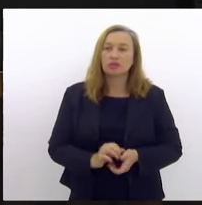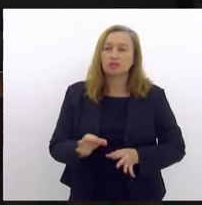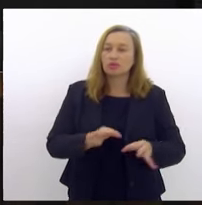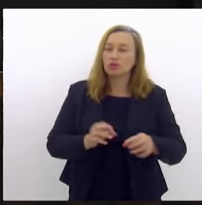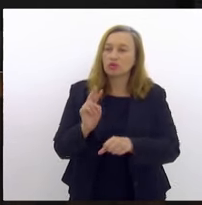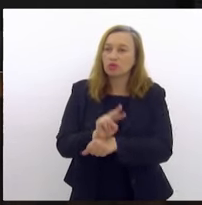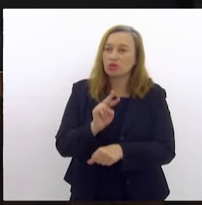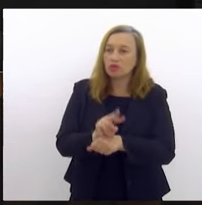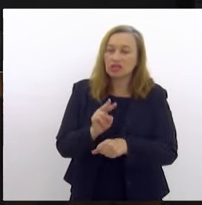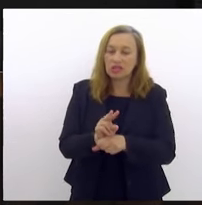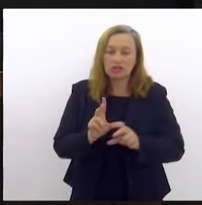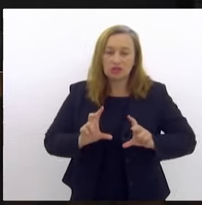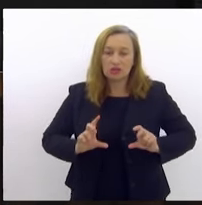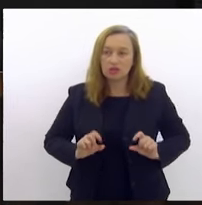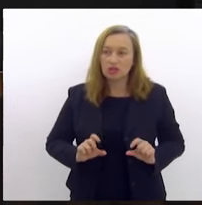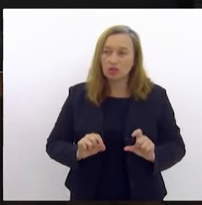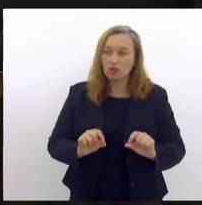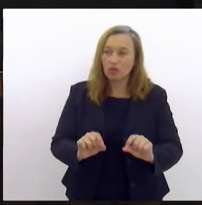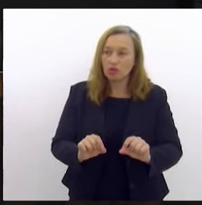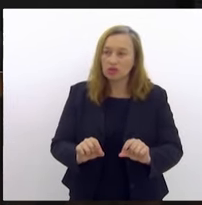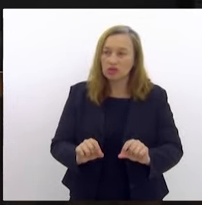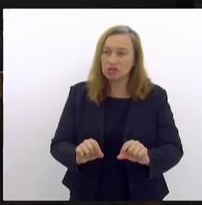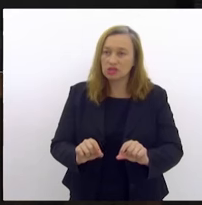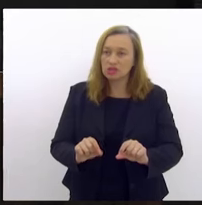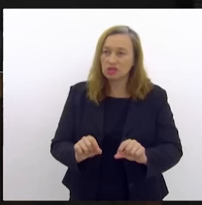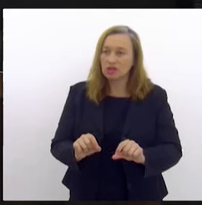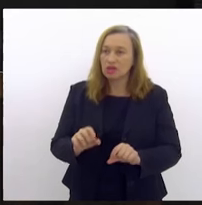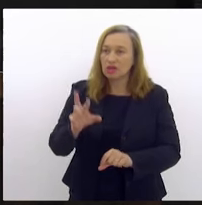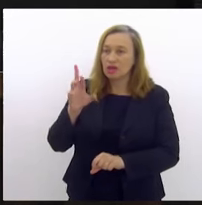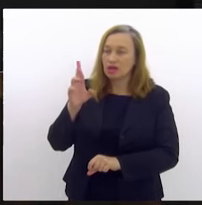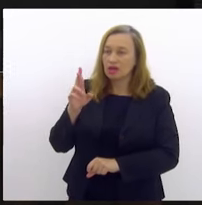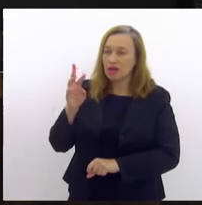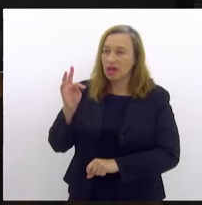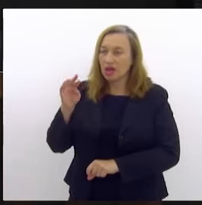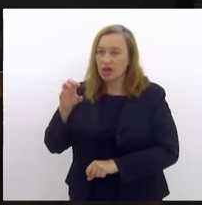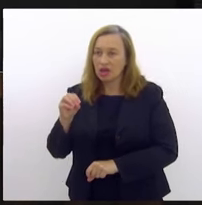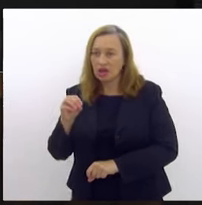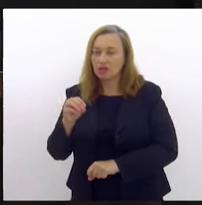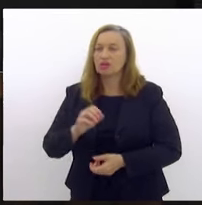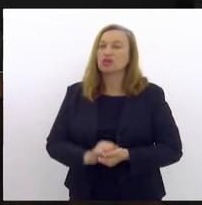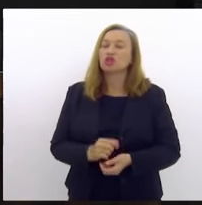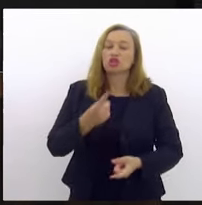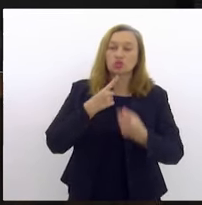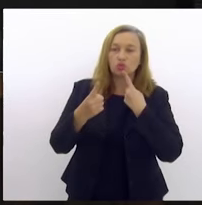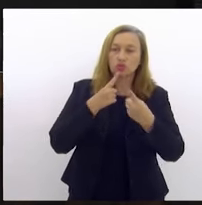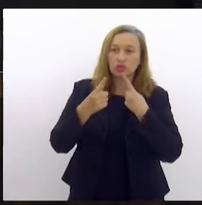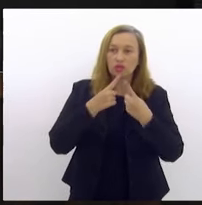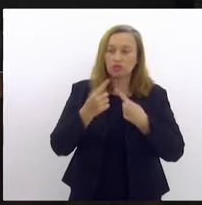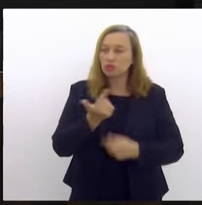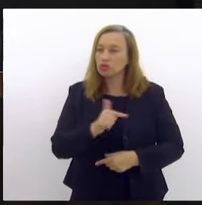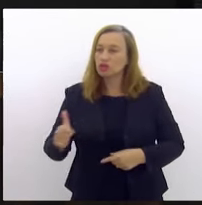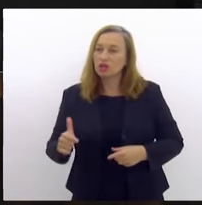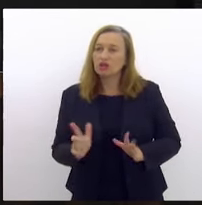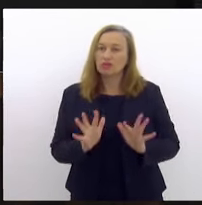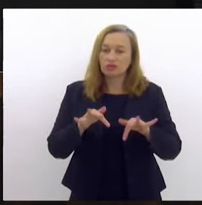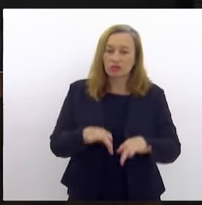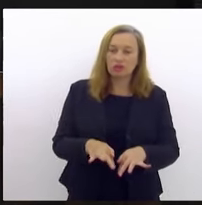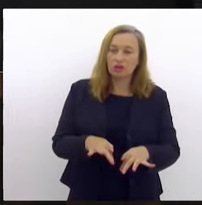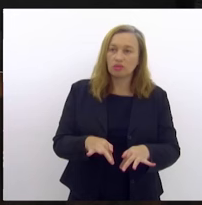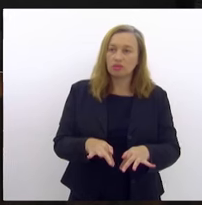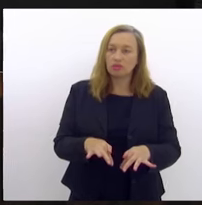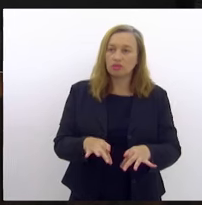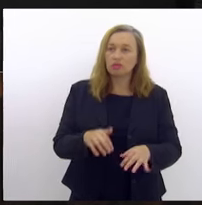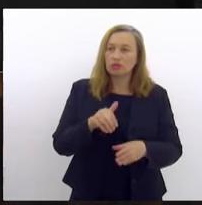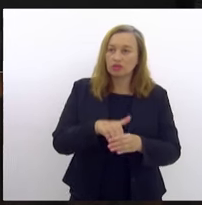e Tratamento do Câncer de Cólon e Reto no âmbito do Estado do Rio de Janeiro. Em discussão, não havendo quem queira discutir, encerrada a